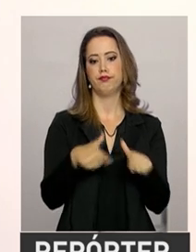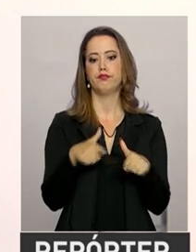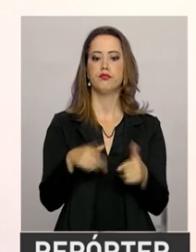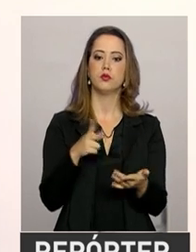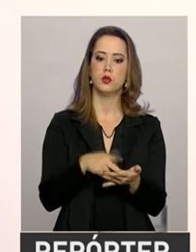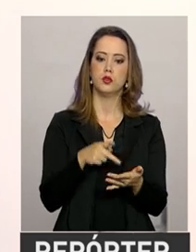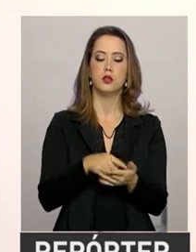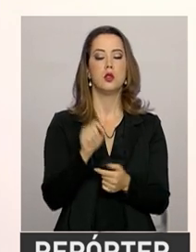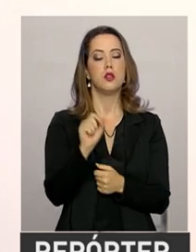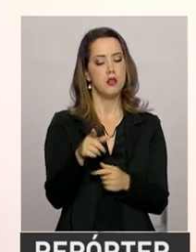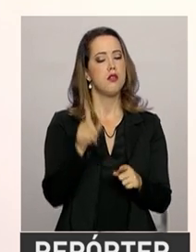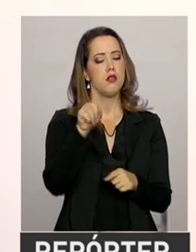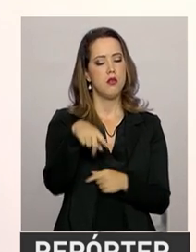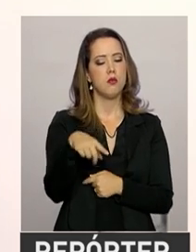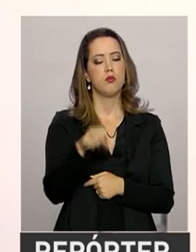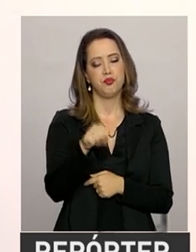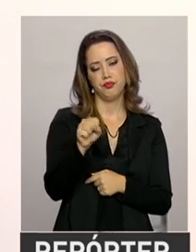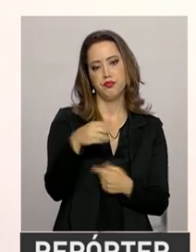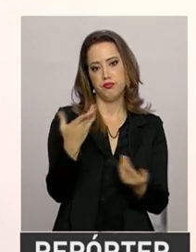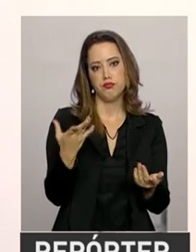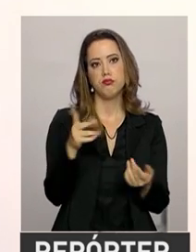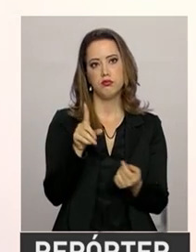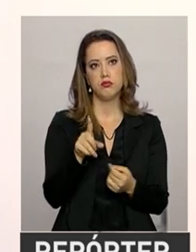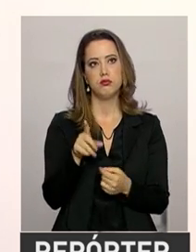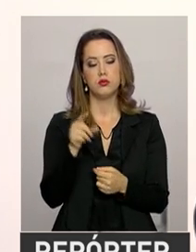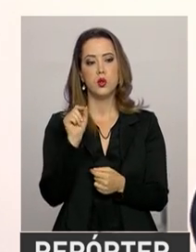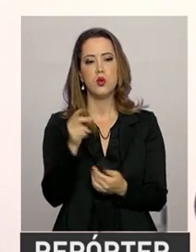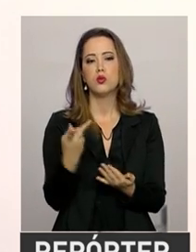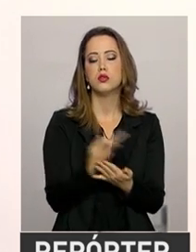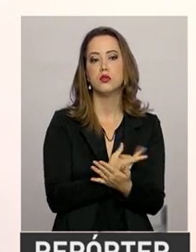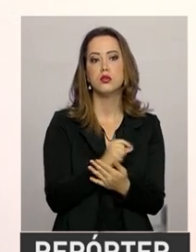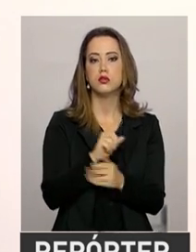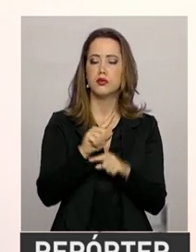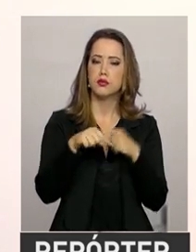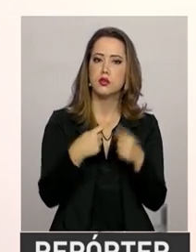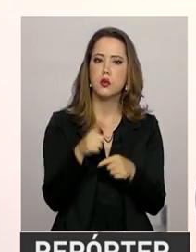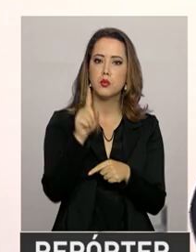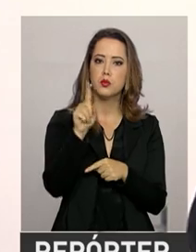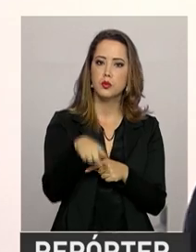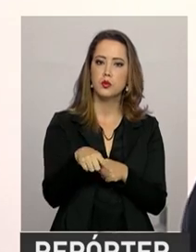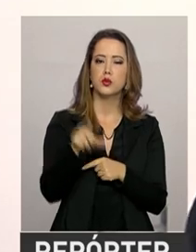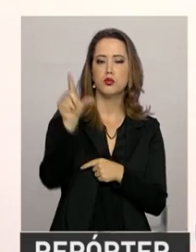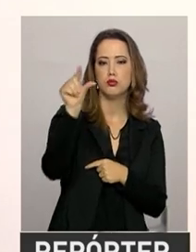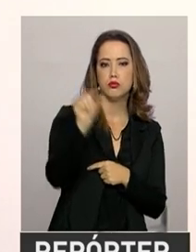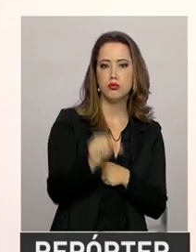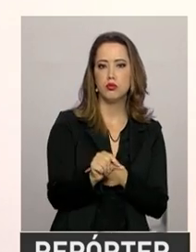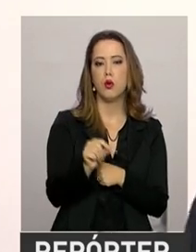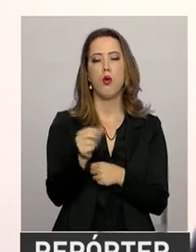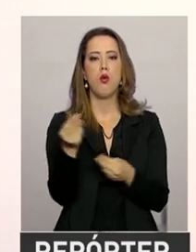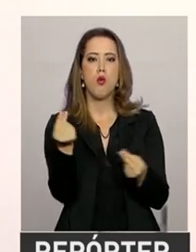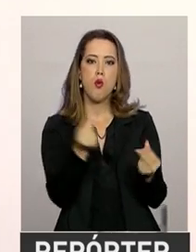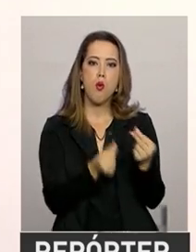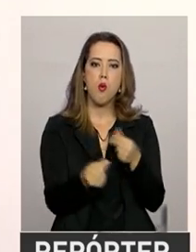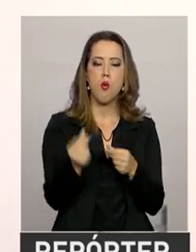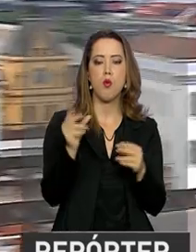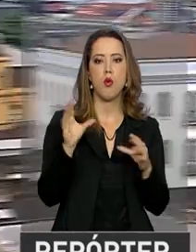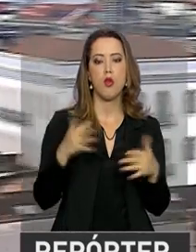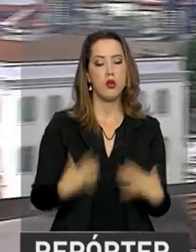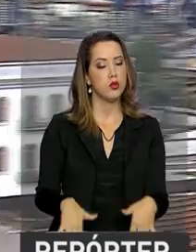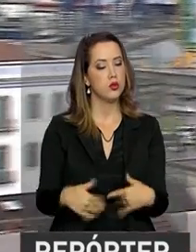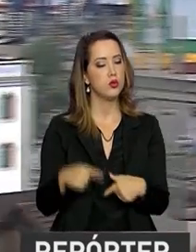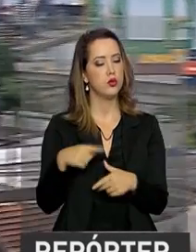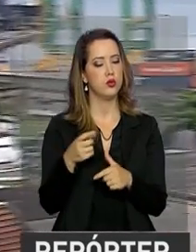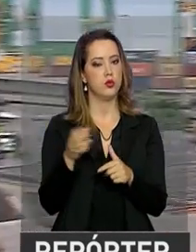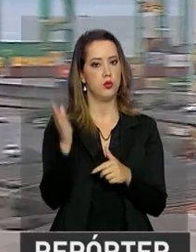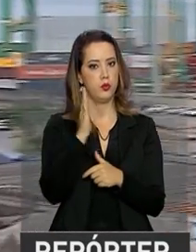evidente a consequência eh do da do Que Se fizer vai diminuir o custo Brasil vai melhorar a qualidade do serviço público O